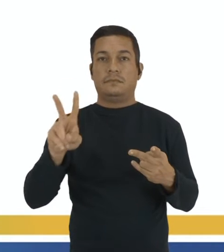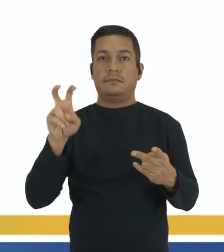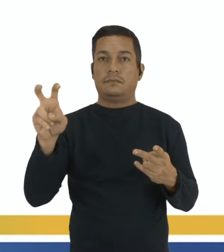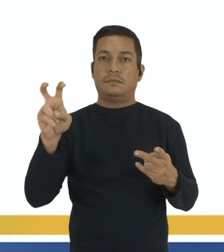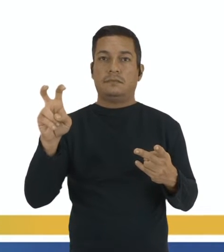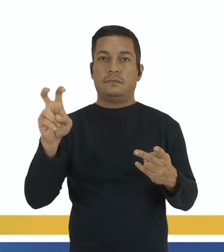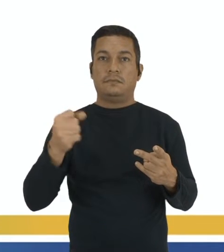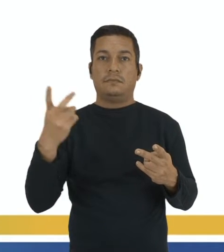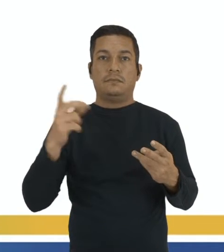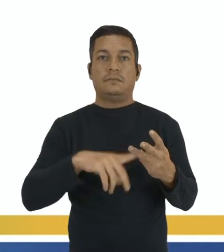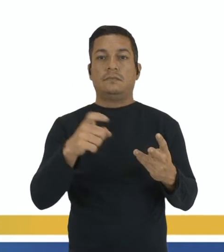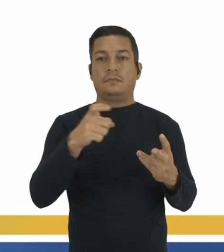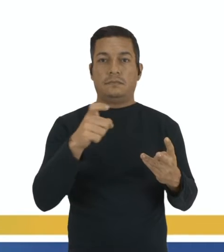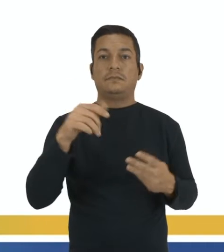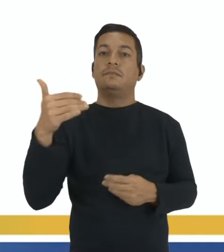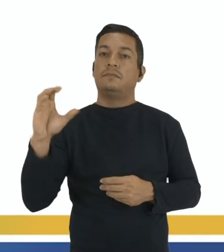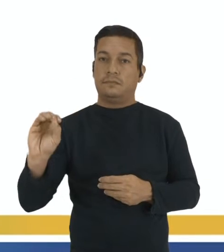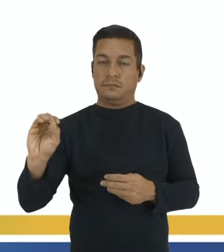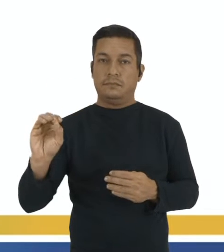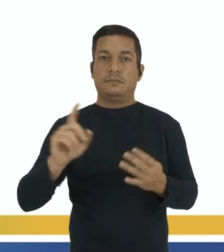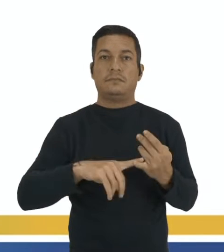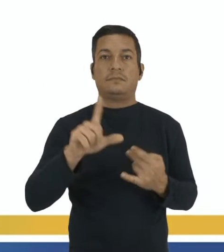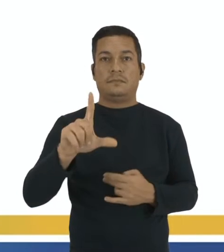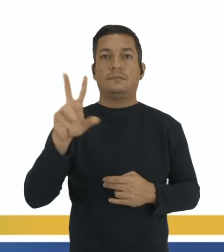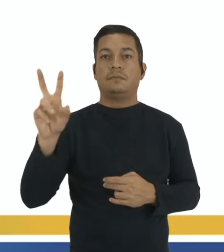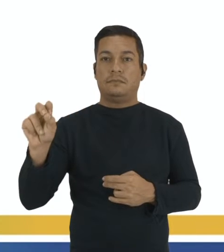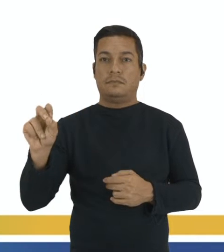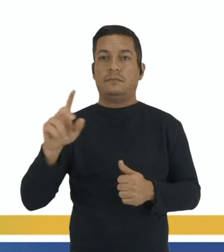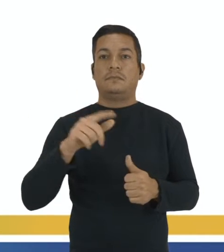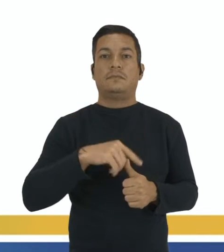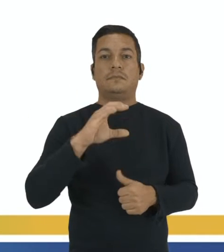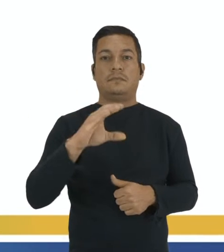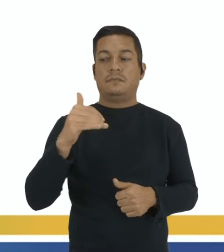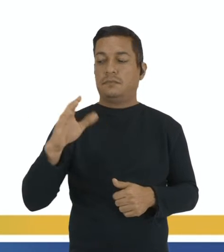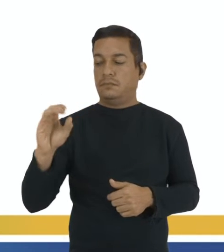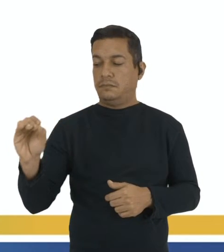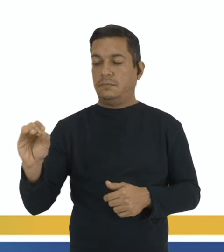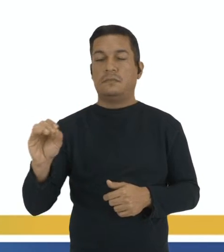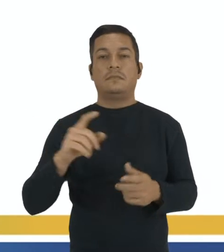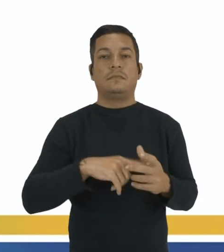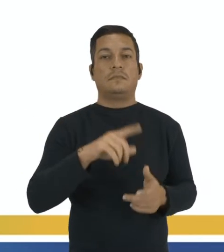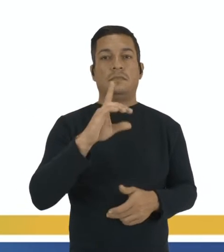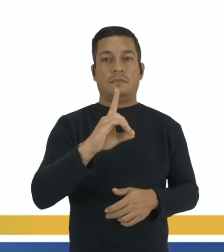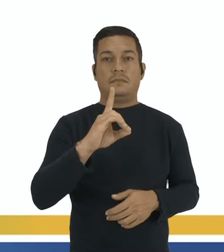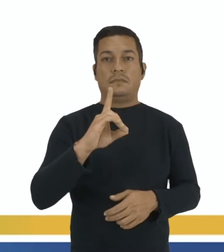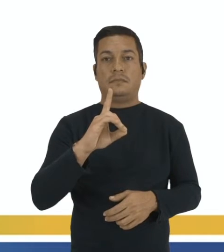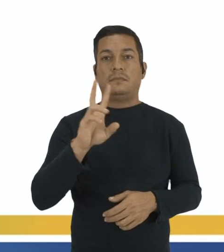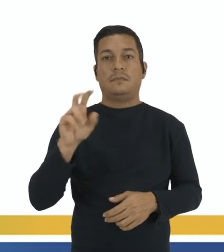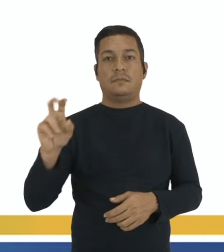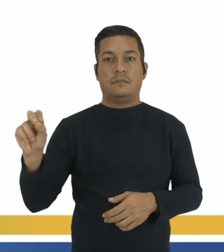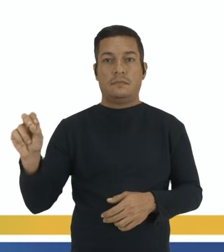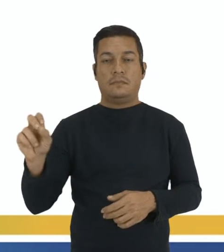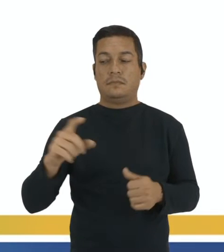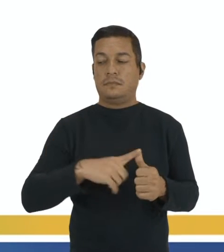unidades, o X, 10 unidades, o L, 50, o C, 100 unidades, a letra D,